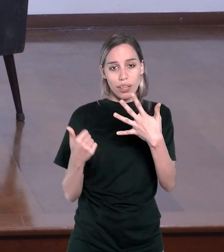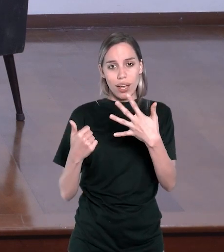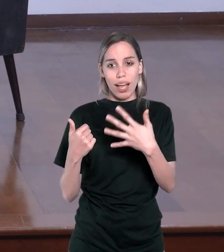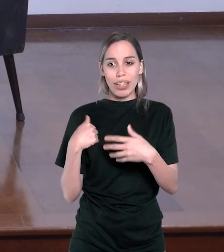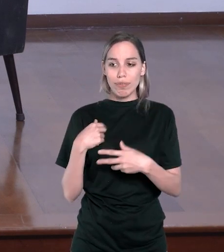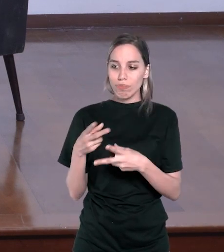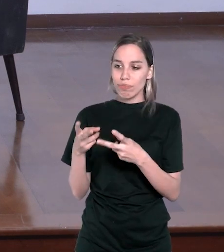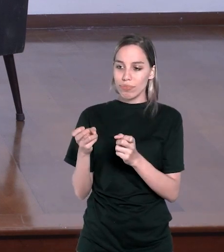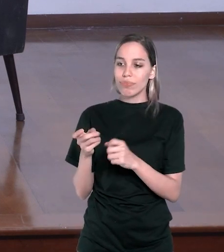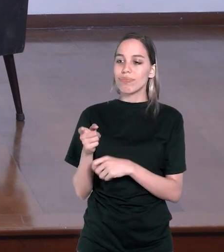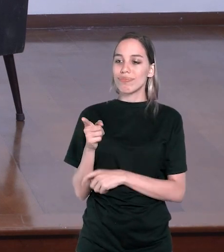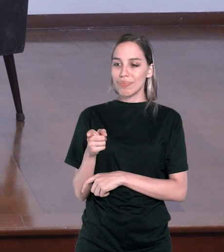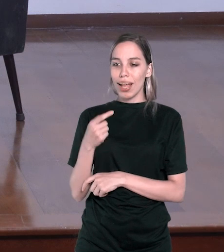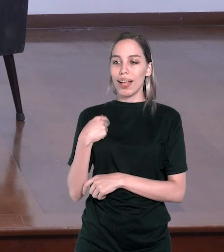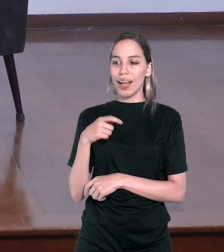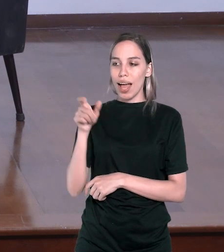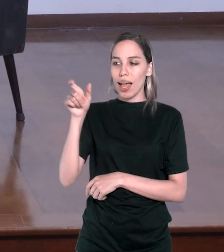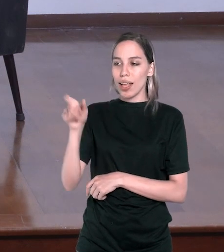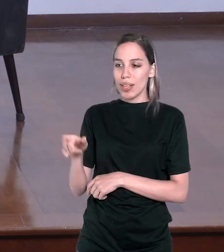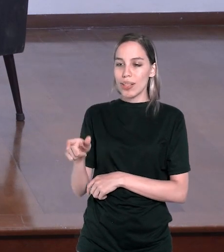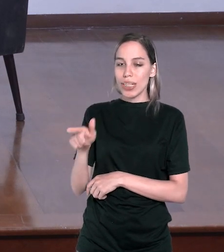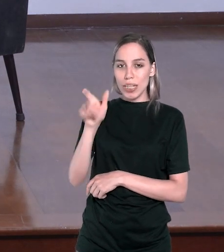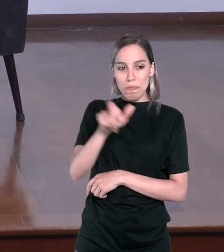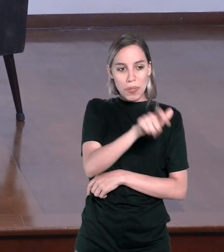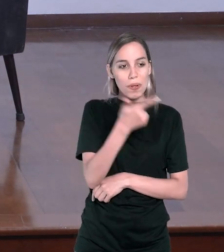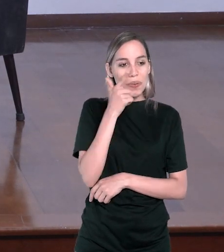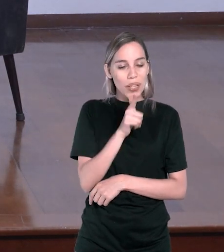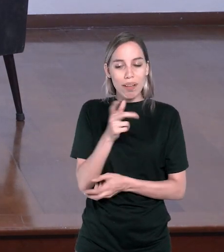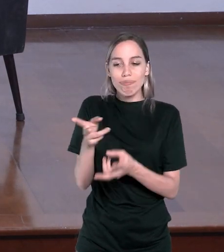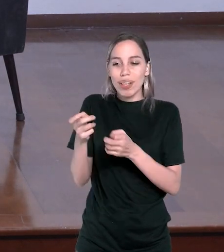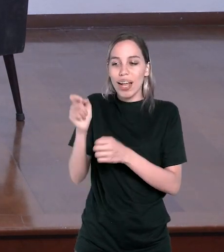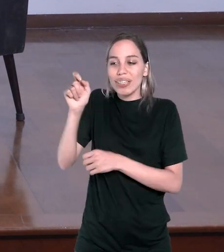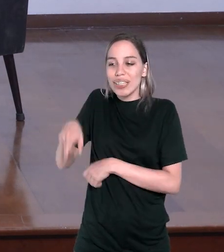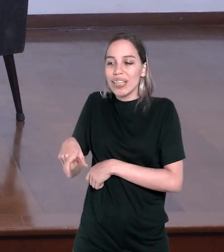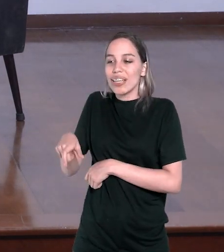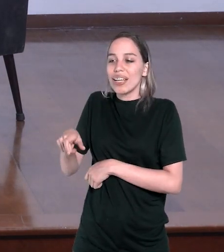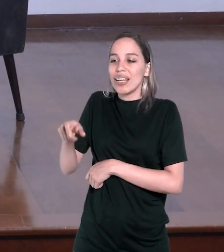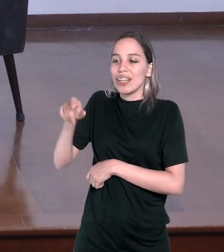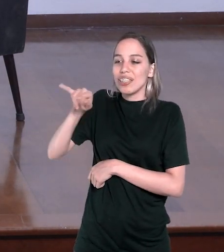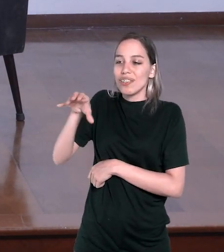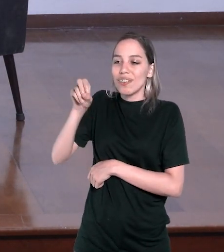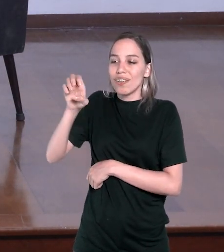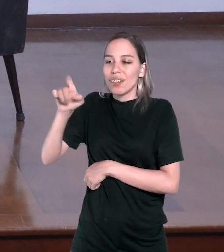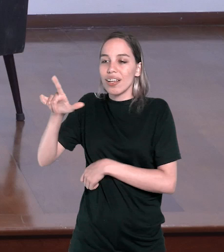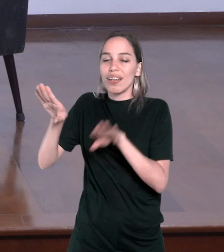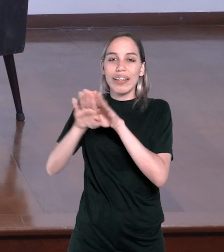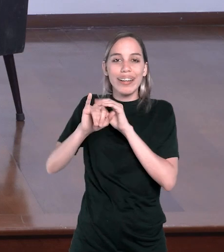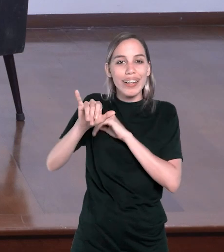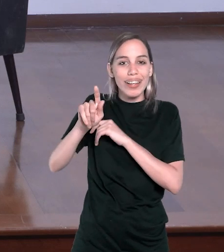já conseguem ver quem é o Joel, já conseguem ver quem é a Glória. E isso, para mim, é o maior retorno que eu posso ter como escritora. E eu acho que